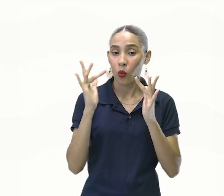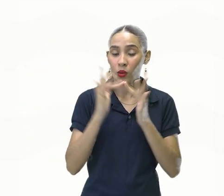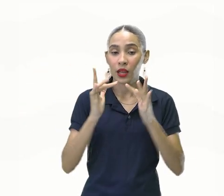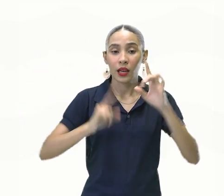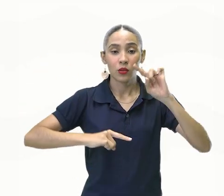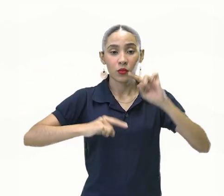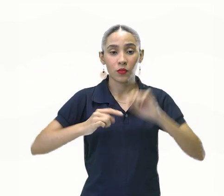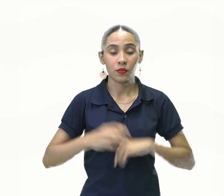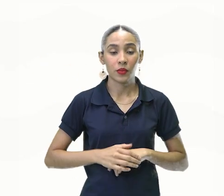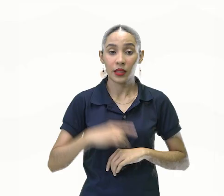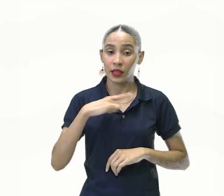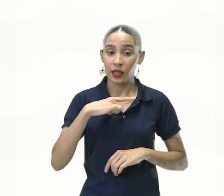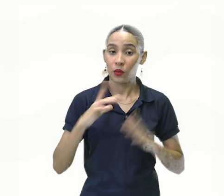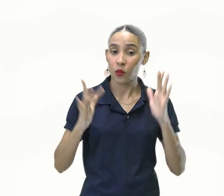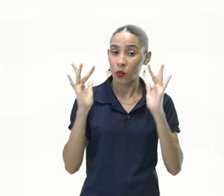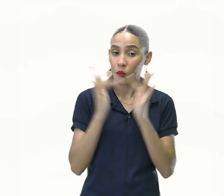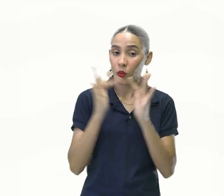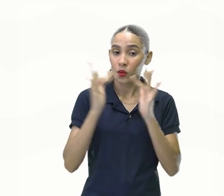atinge uma